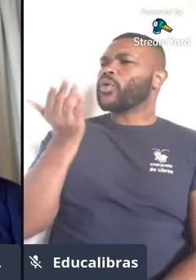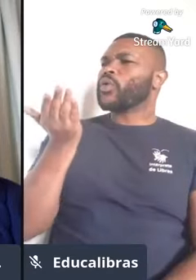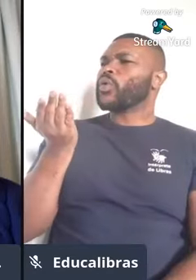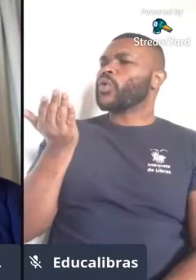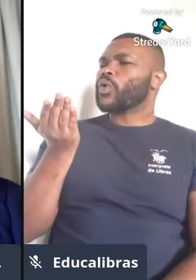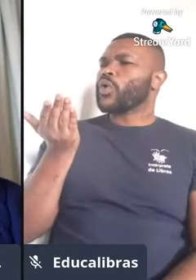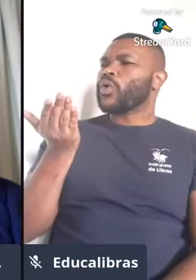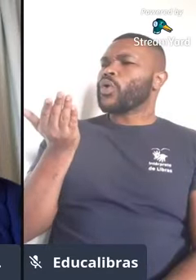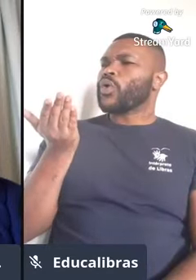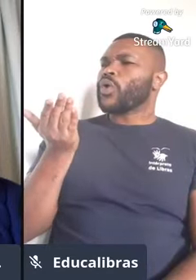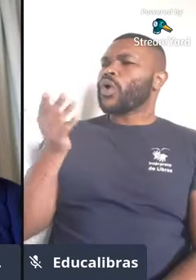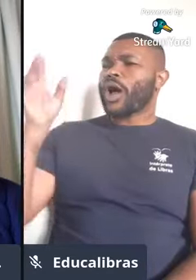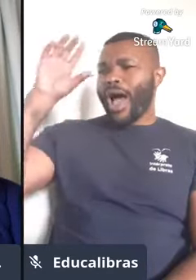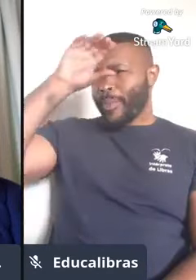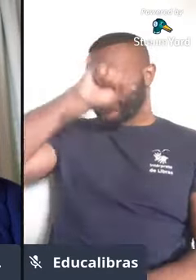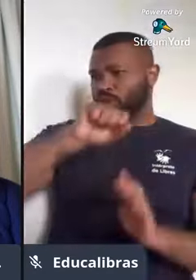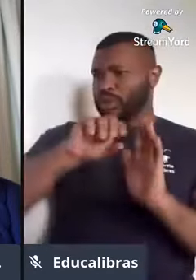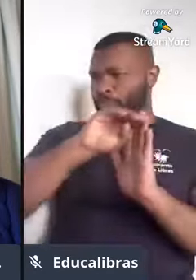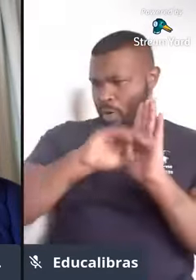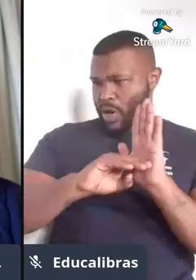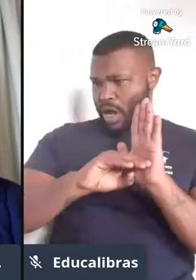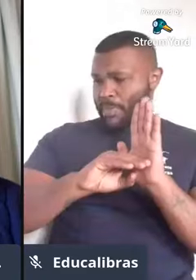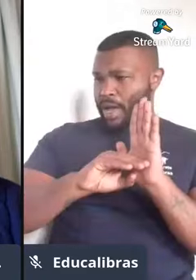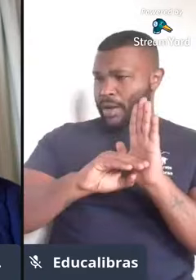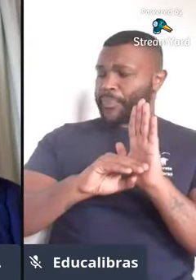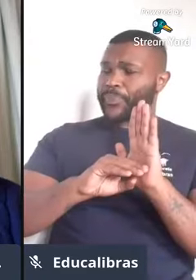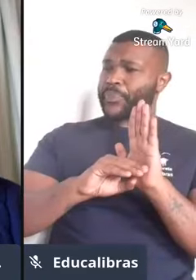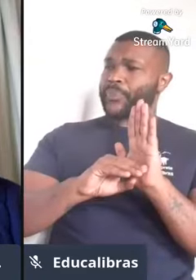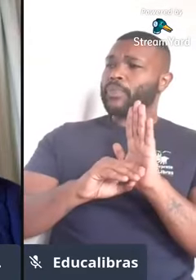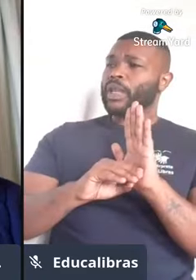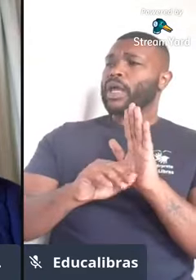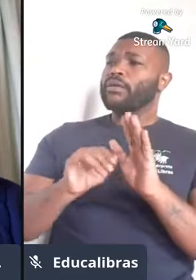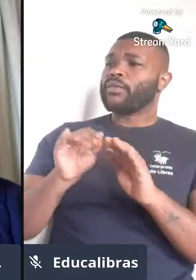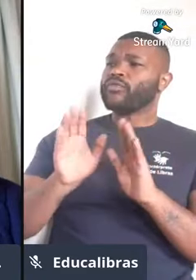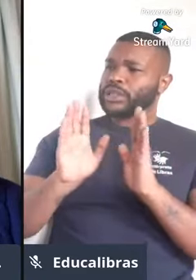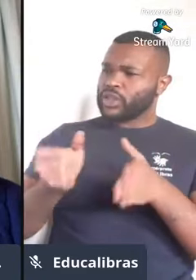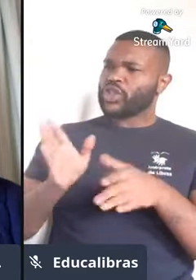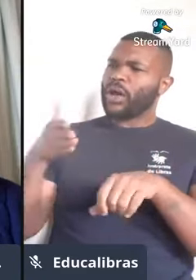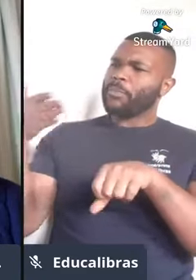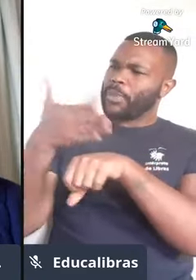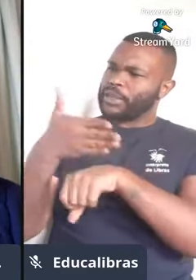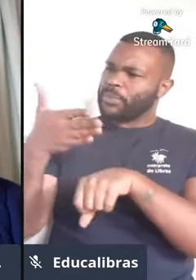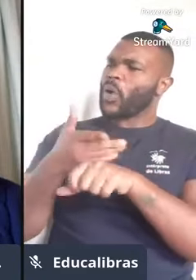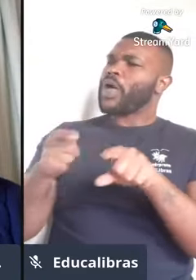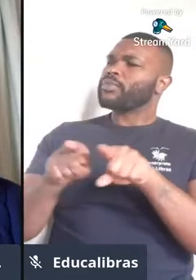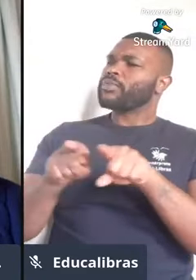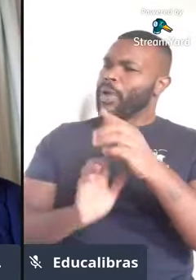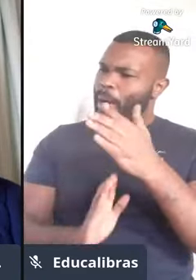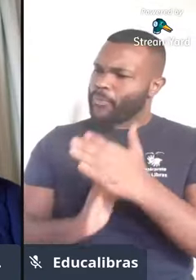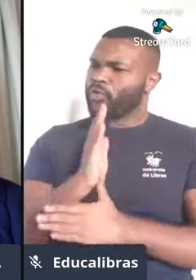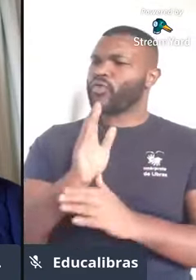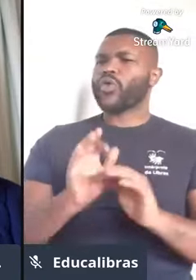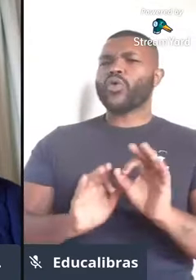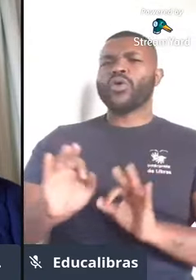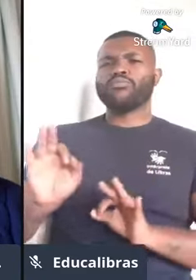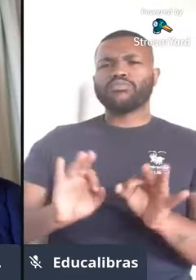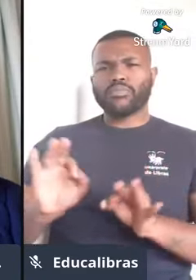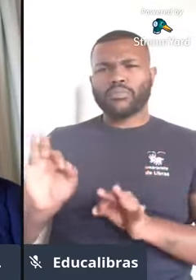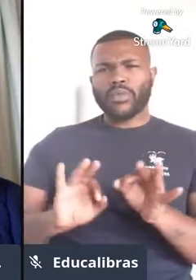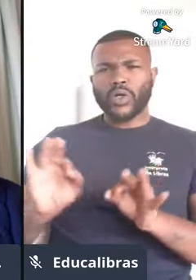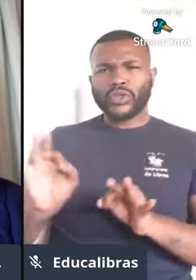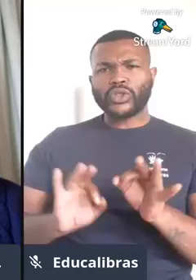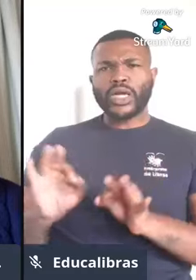do aprendiz, que em alguns momentos, né, você mesmo participou e aprovou, né, um projeto gestado